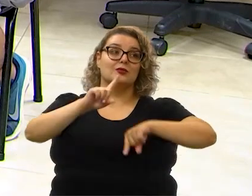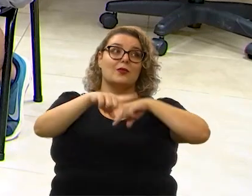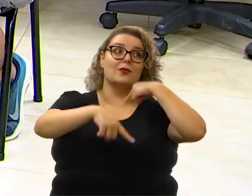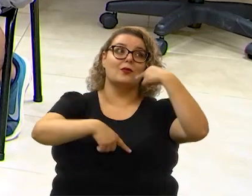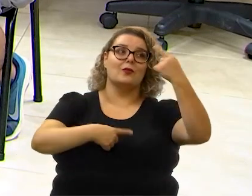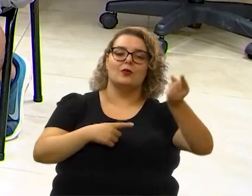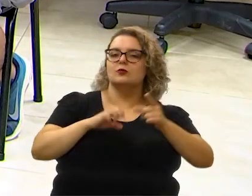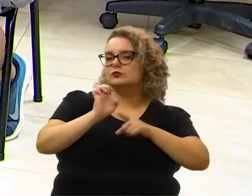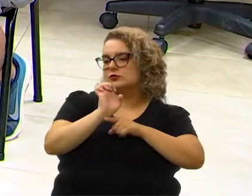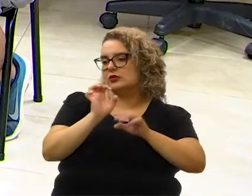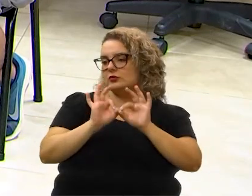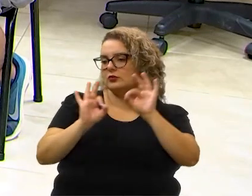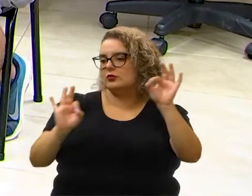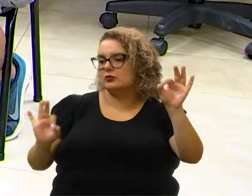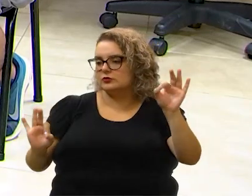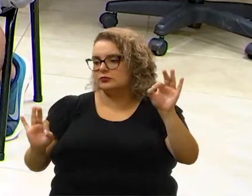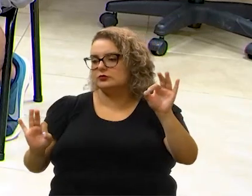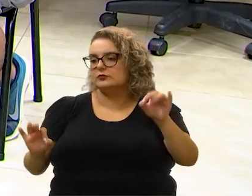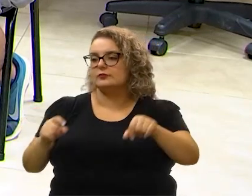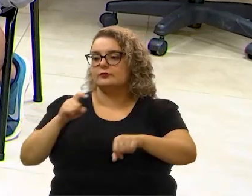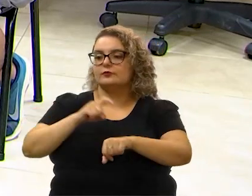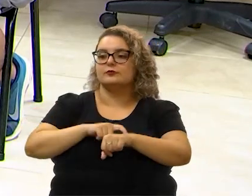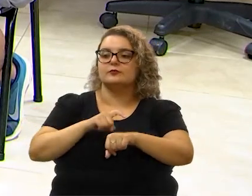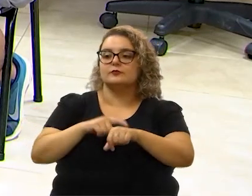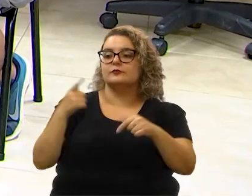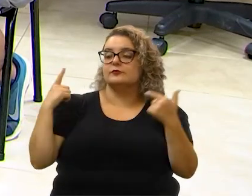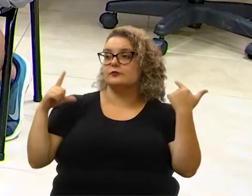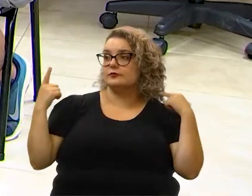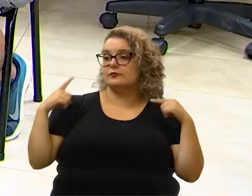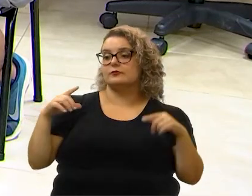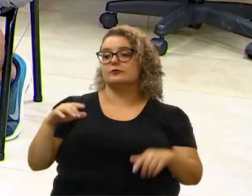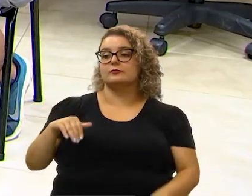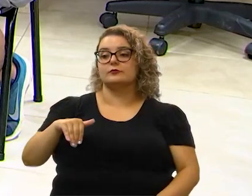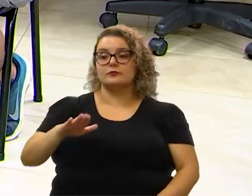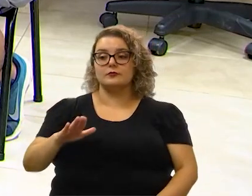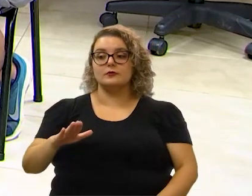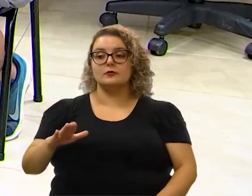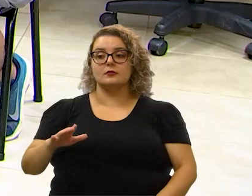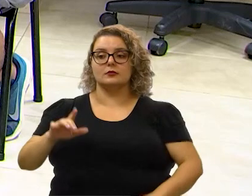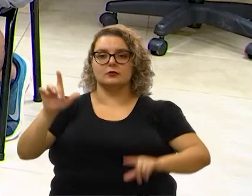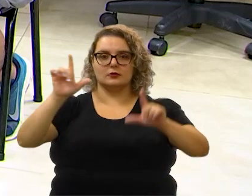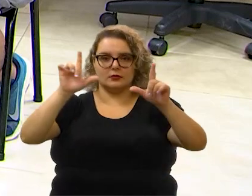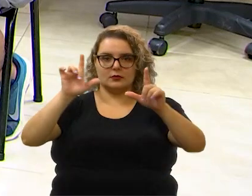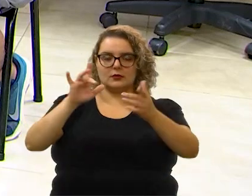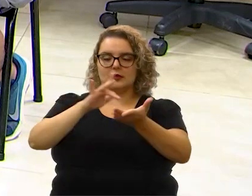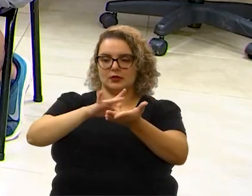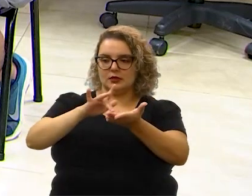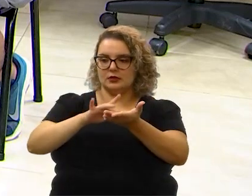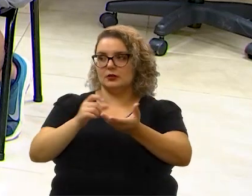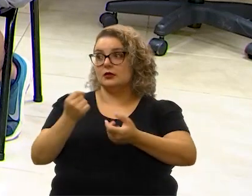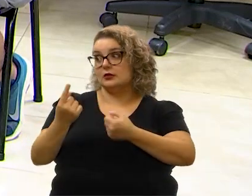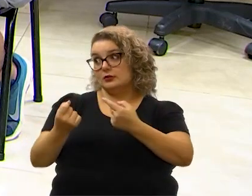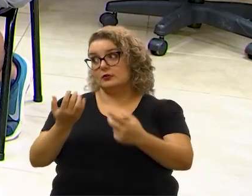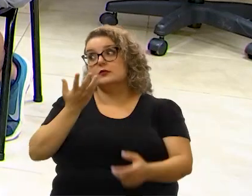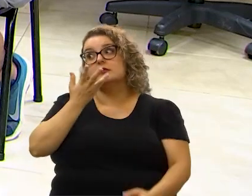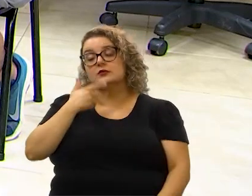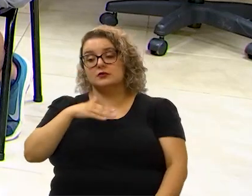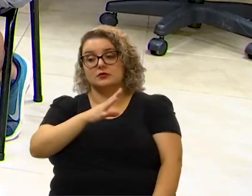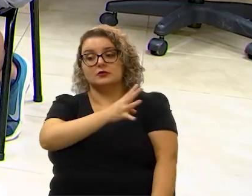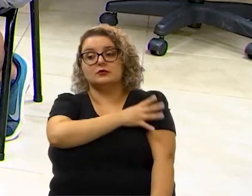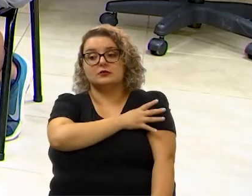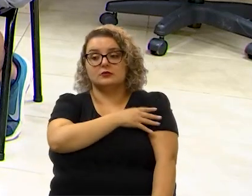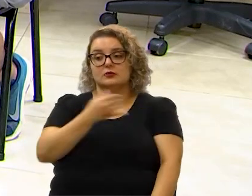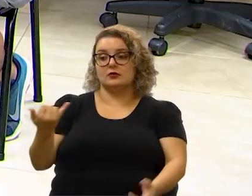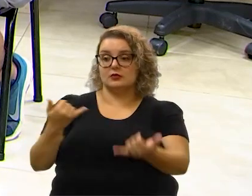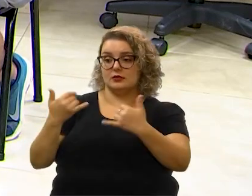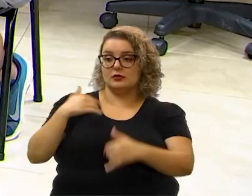outro estado. O tempo que eu passo de lazer aqui, que eu fico muito mais tempo em tela, e olha só, algumas crianças do quarto ano